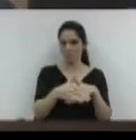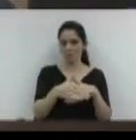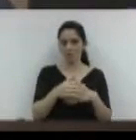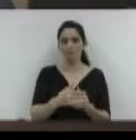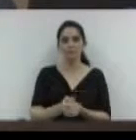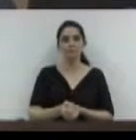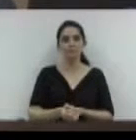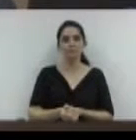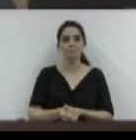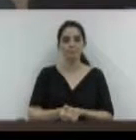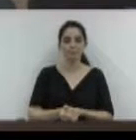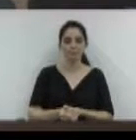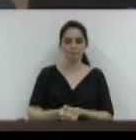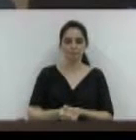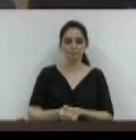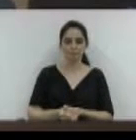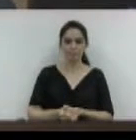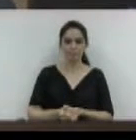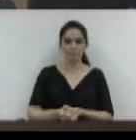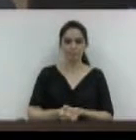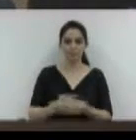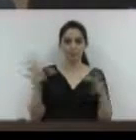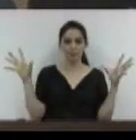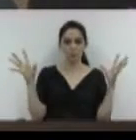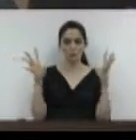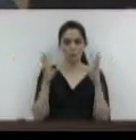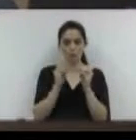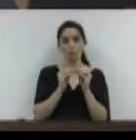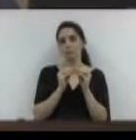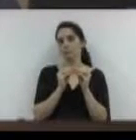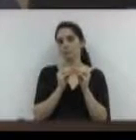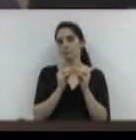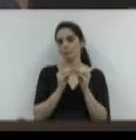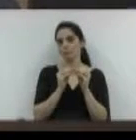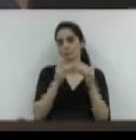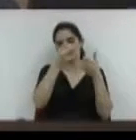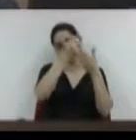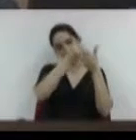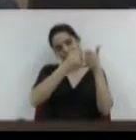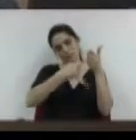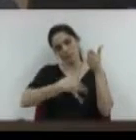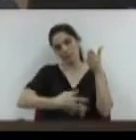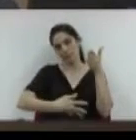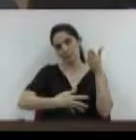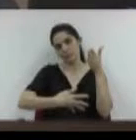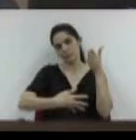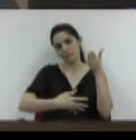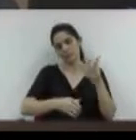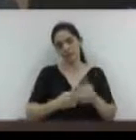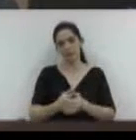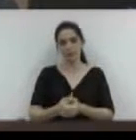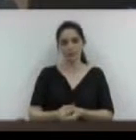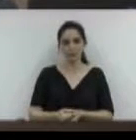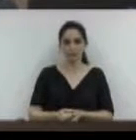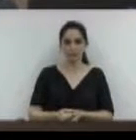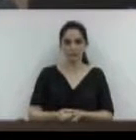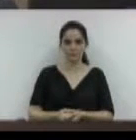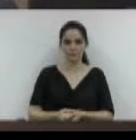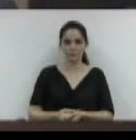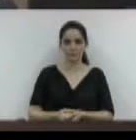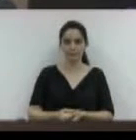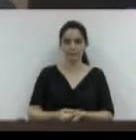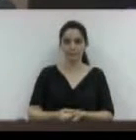vereador. É a síntese do relato. No mérito, a denúncia deve ser acolhida